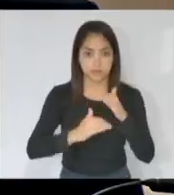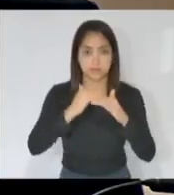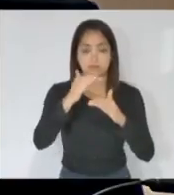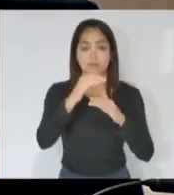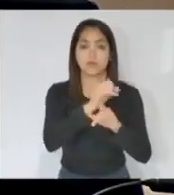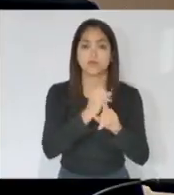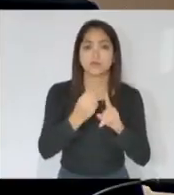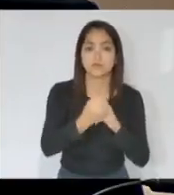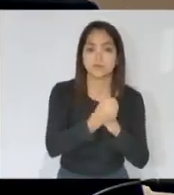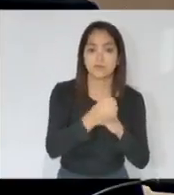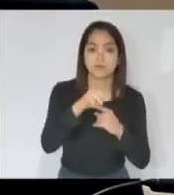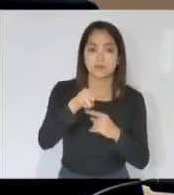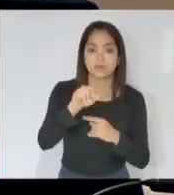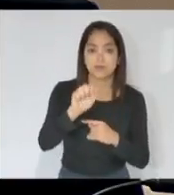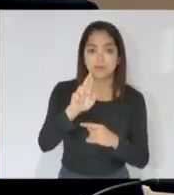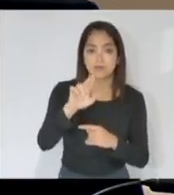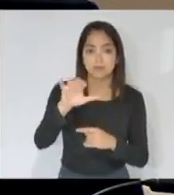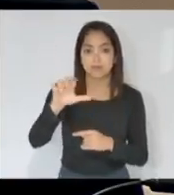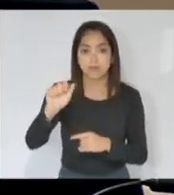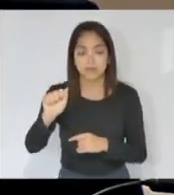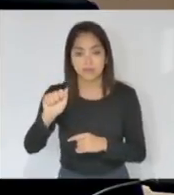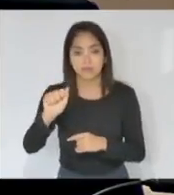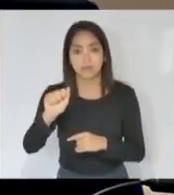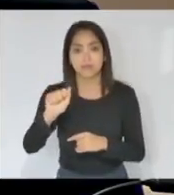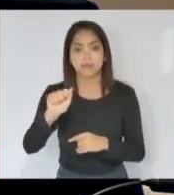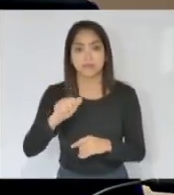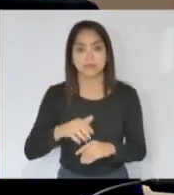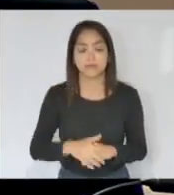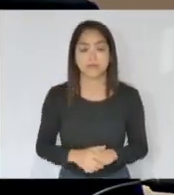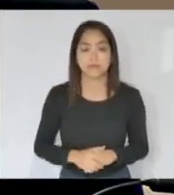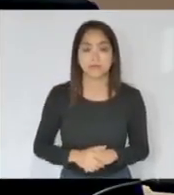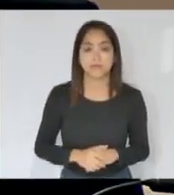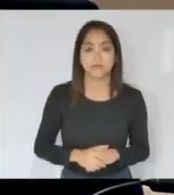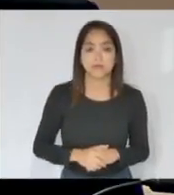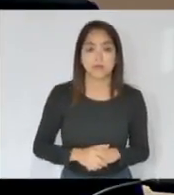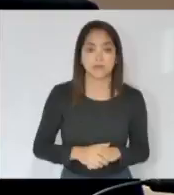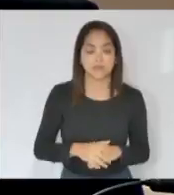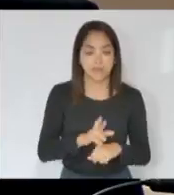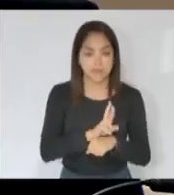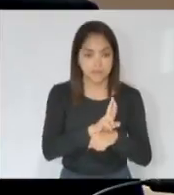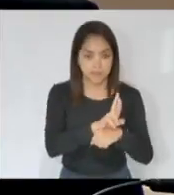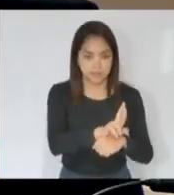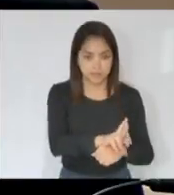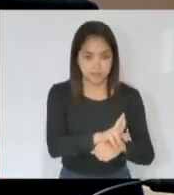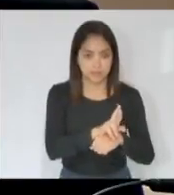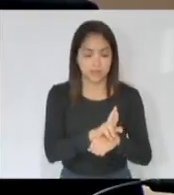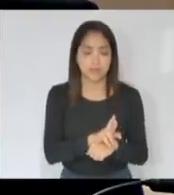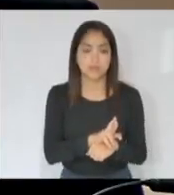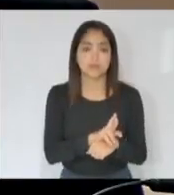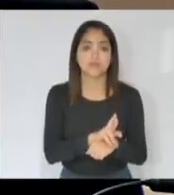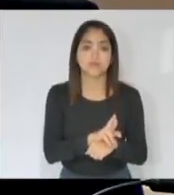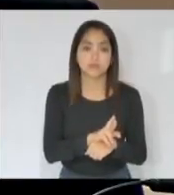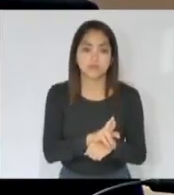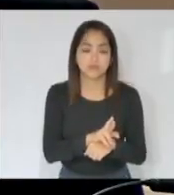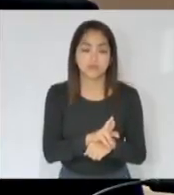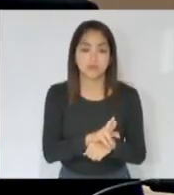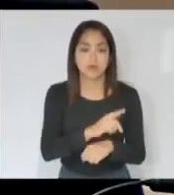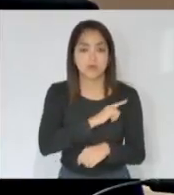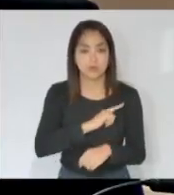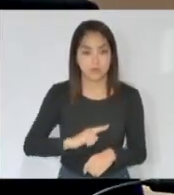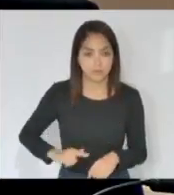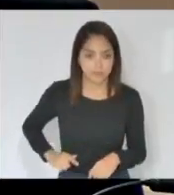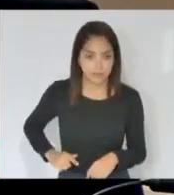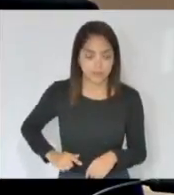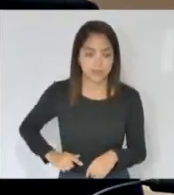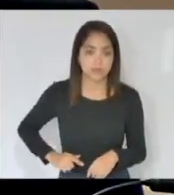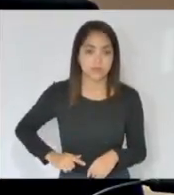Social, Maria Elisa da Silveira de Caro. Neste ato, representando o excelentíssimo senhor governador do estado de